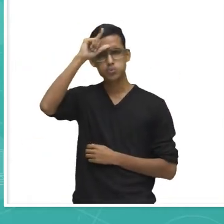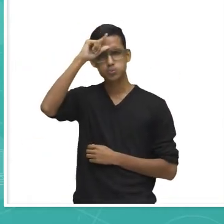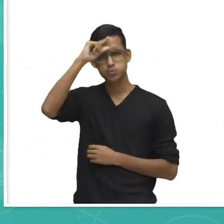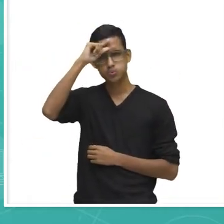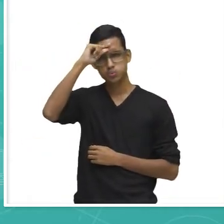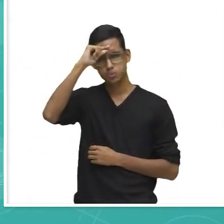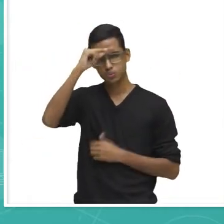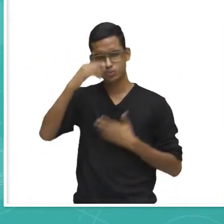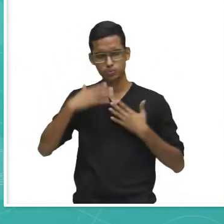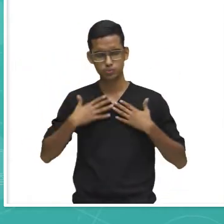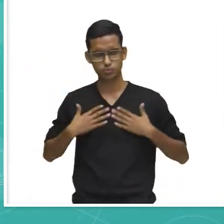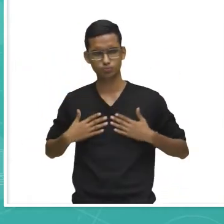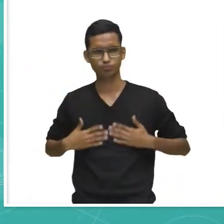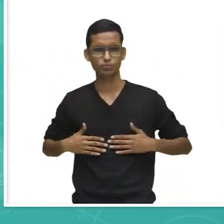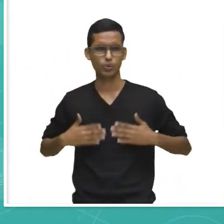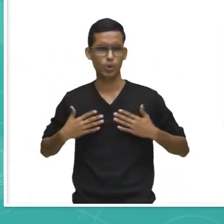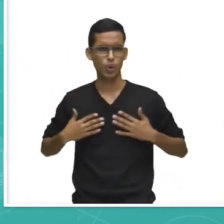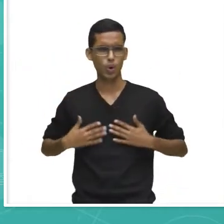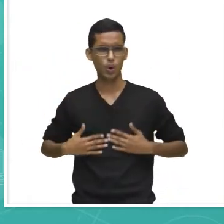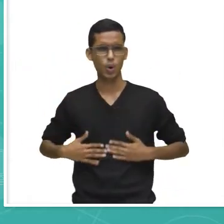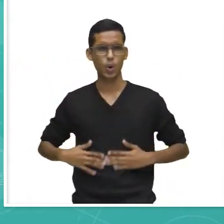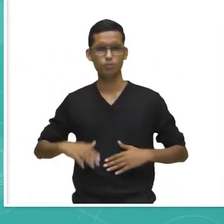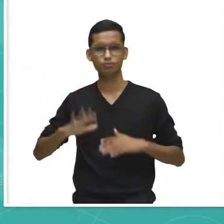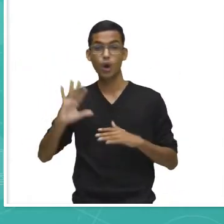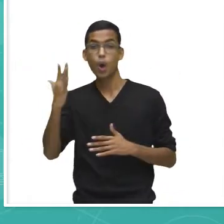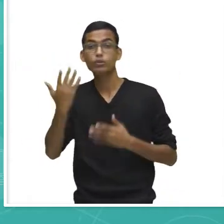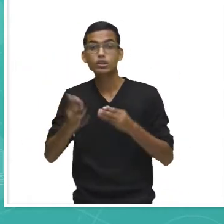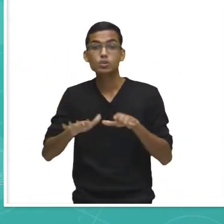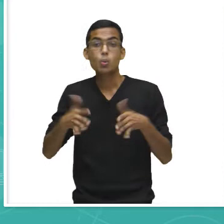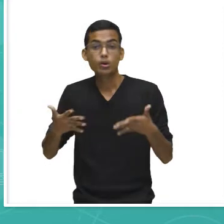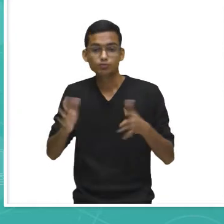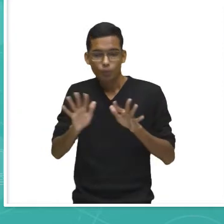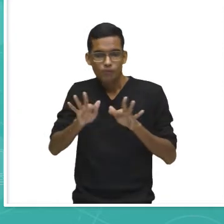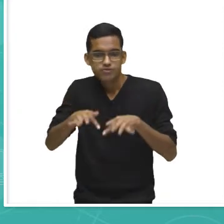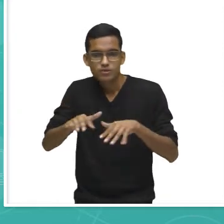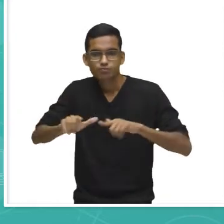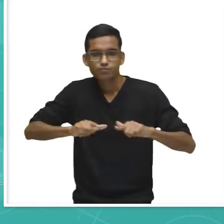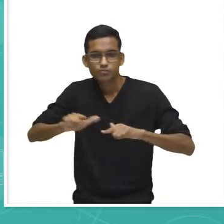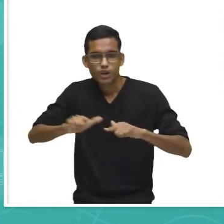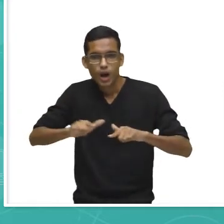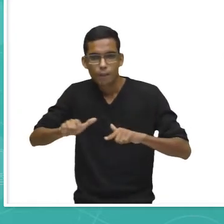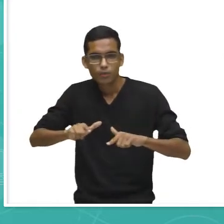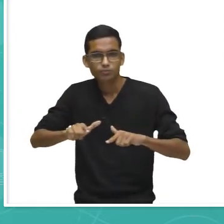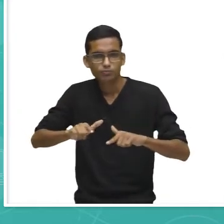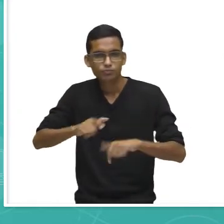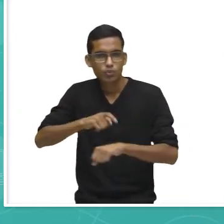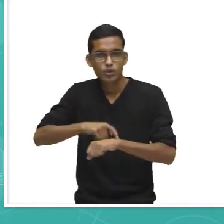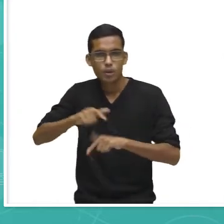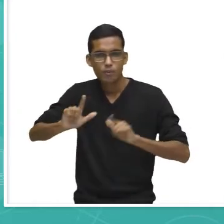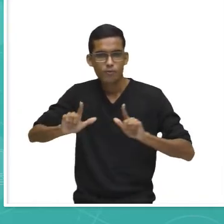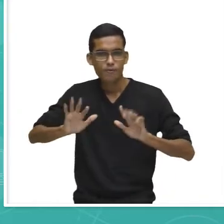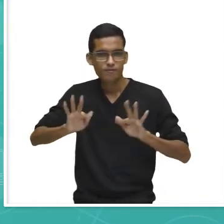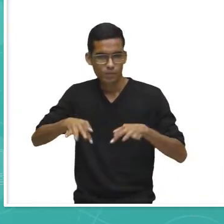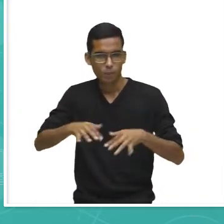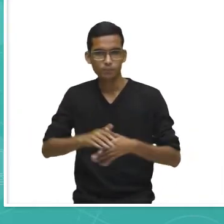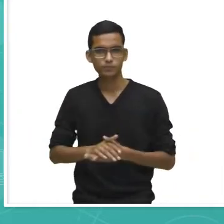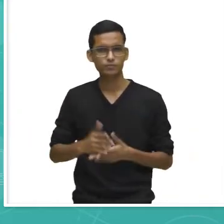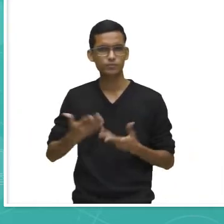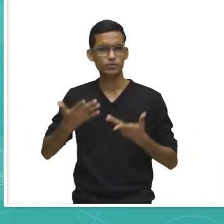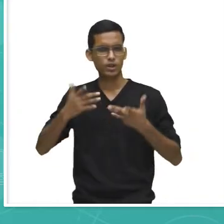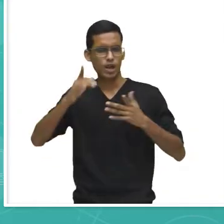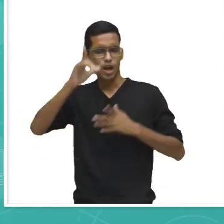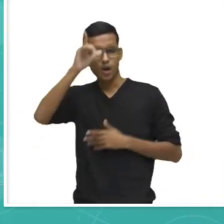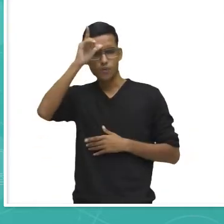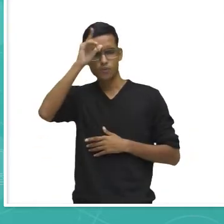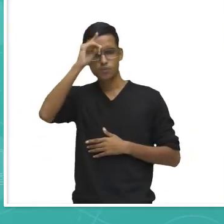de trabalho e o objetivo dela é a redução do estresse, alívio das tensões,